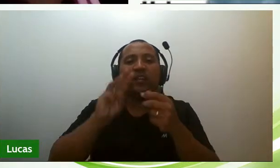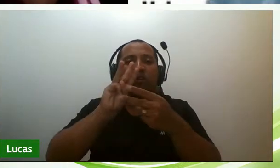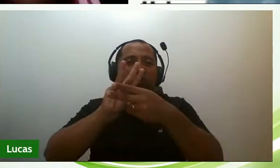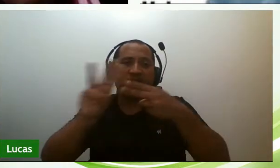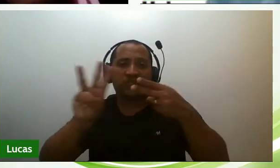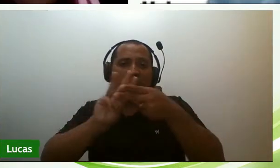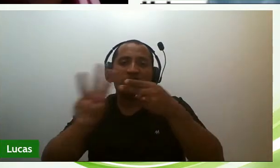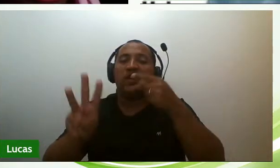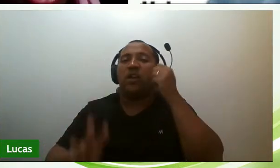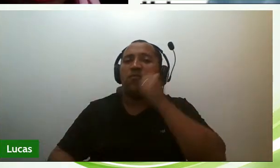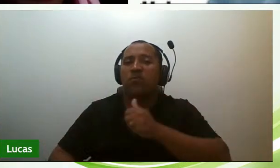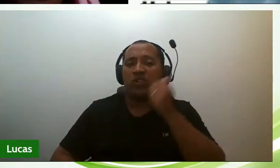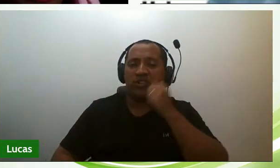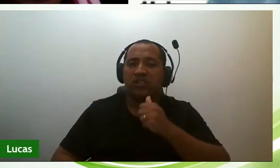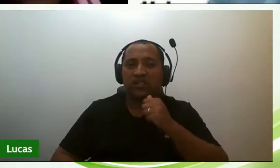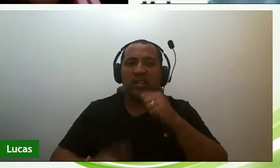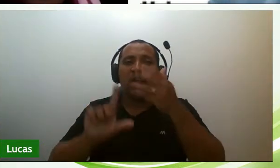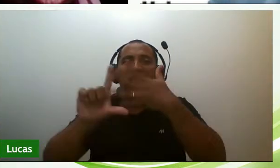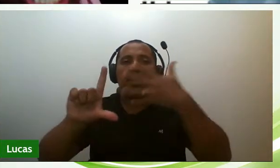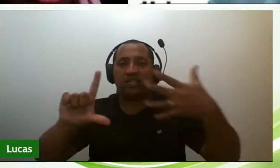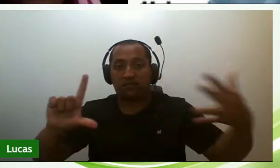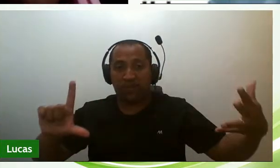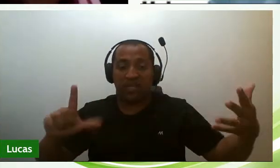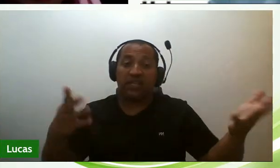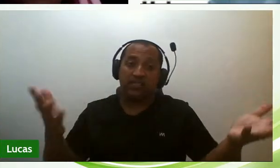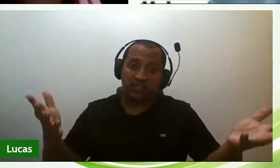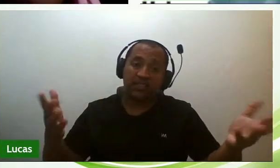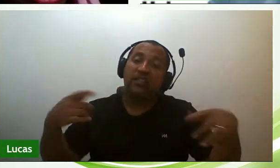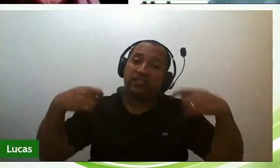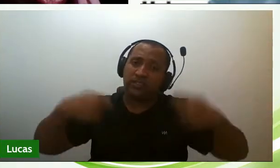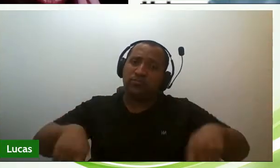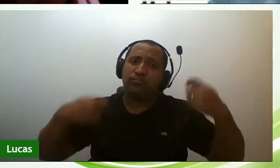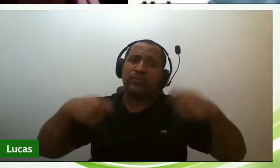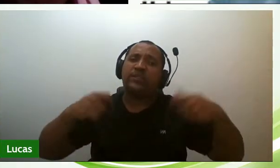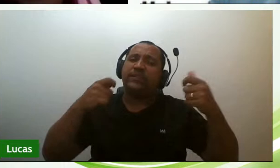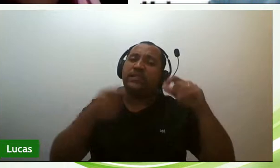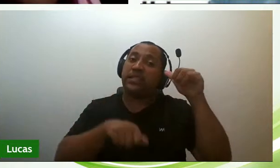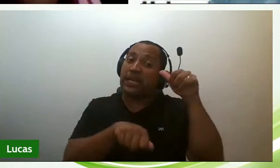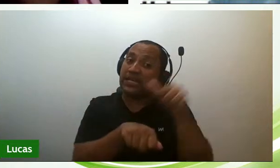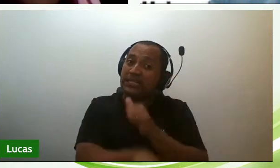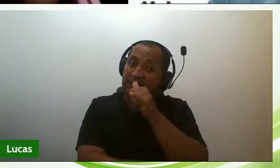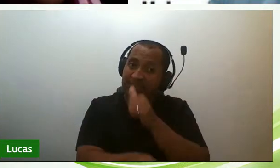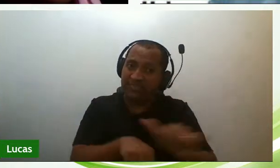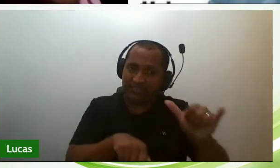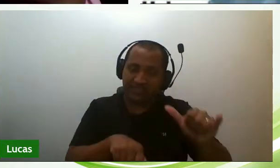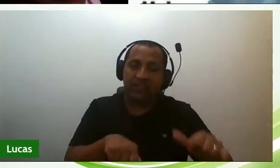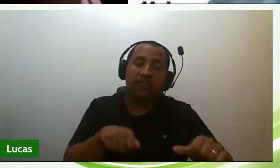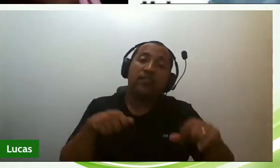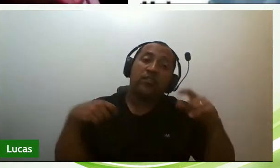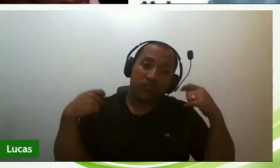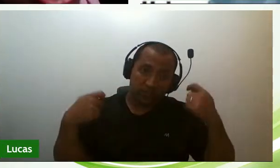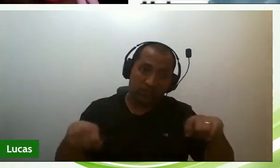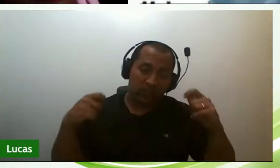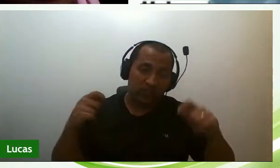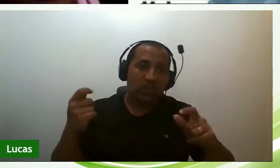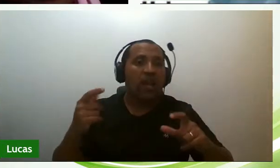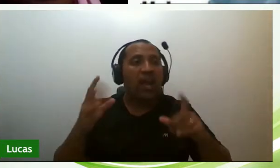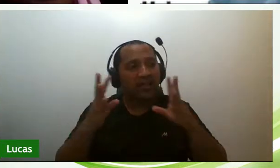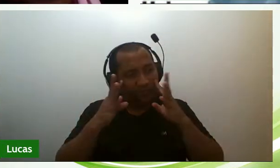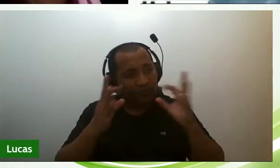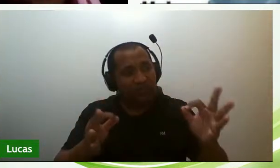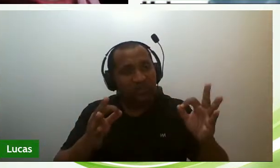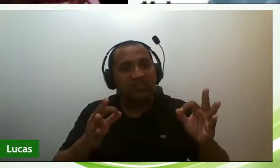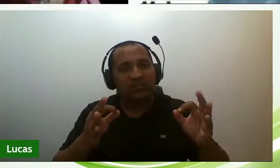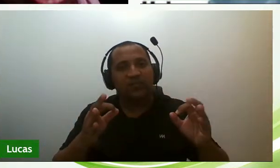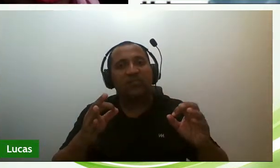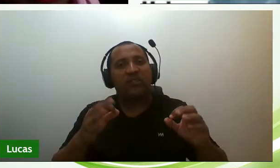mulheres, LGBTQIA+, a gente tem que desenvolver estratégias, e essas estratégias elas iniciam com a escuta,